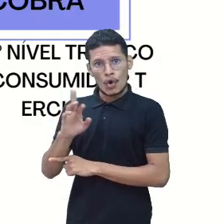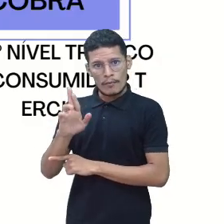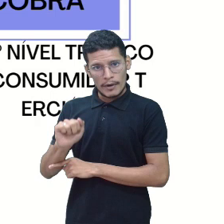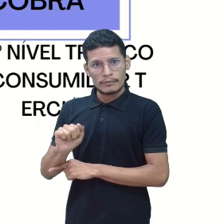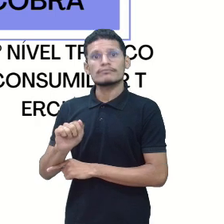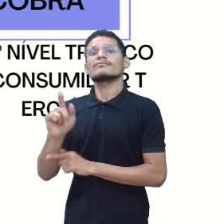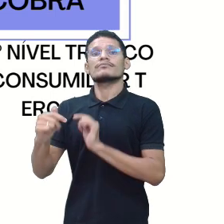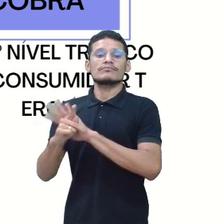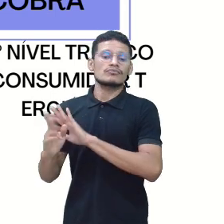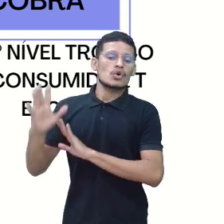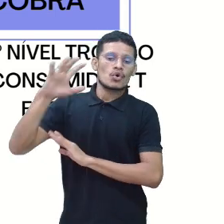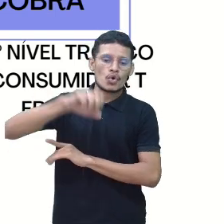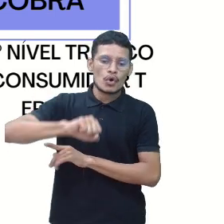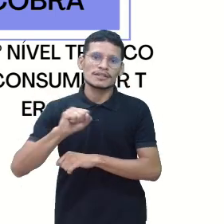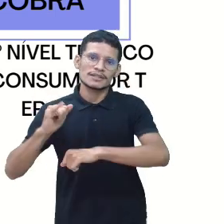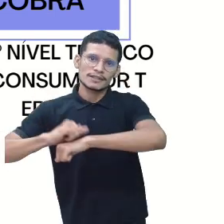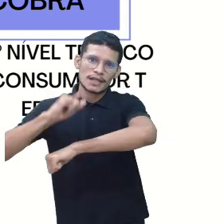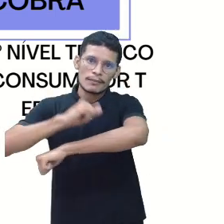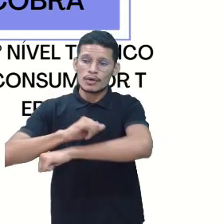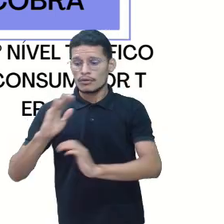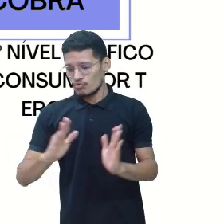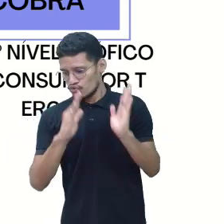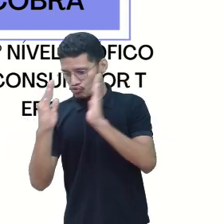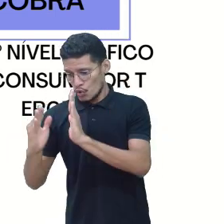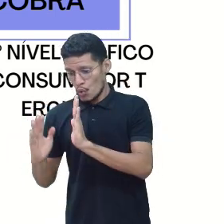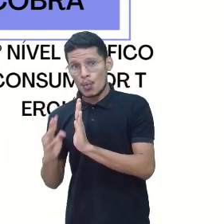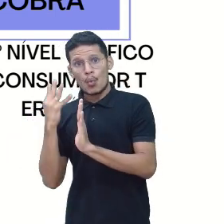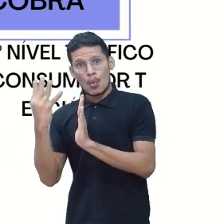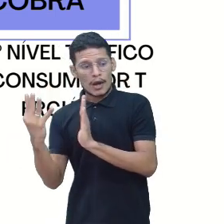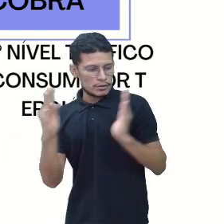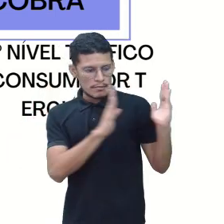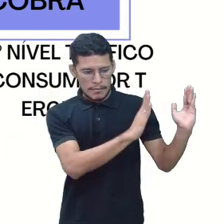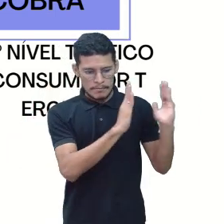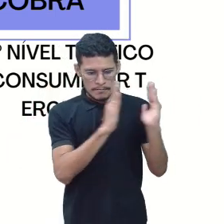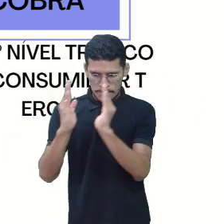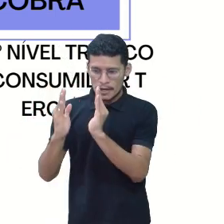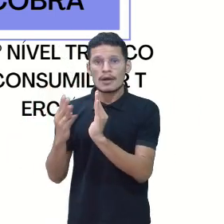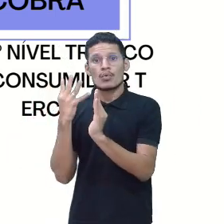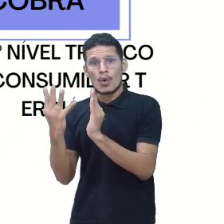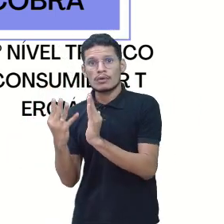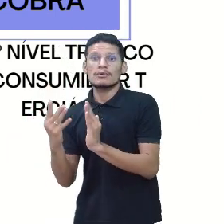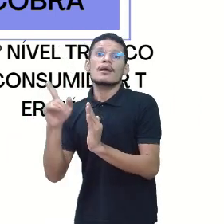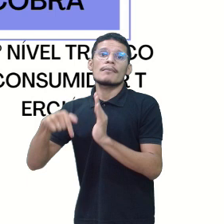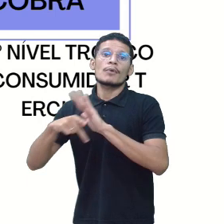sapo está no quarto nível trófico e é um consumidor